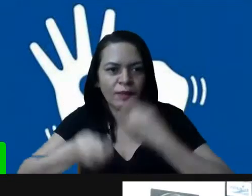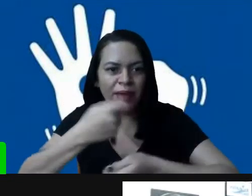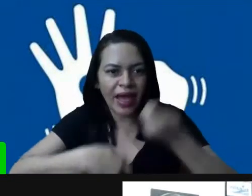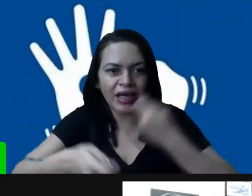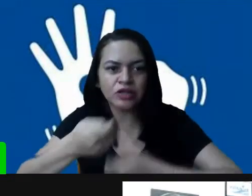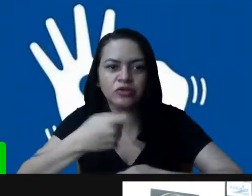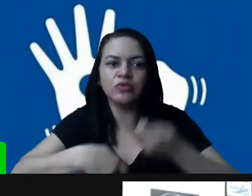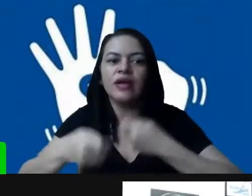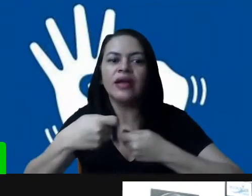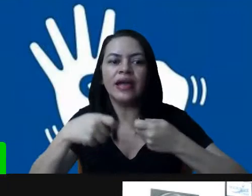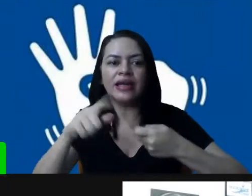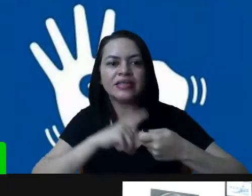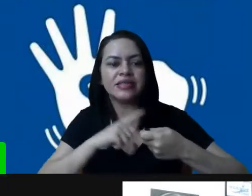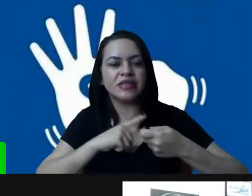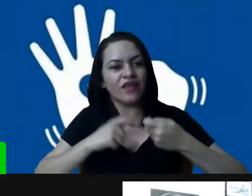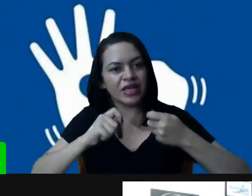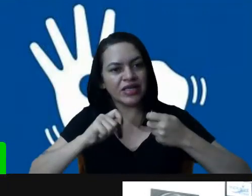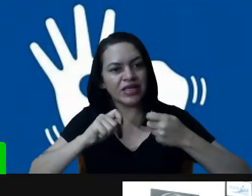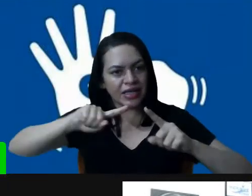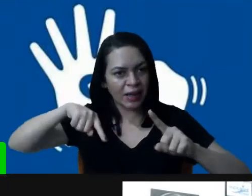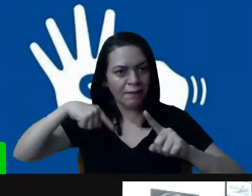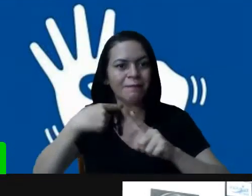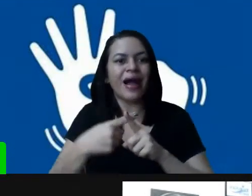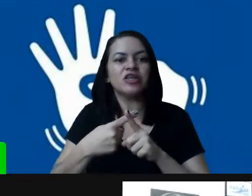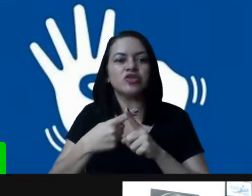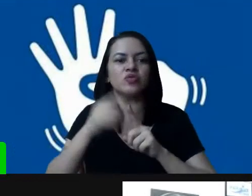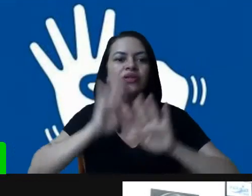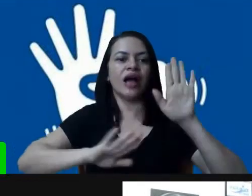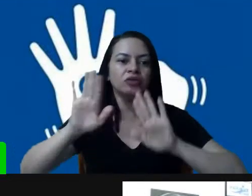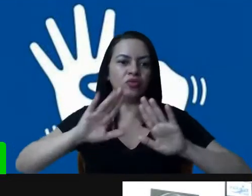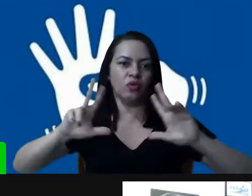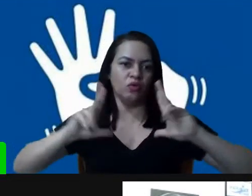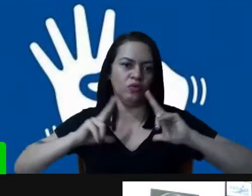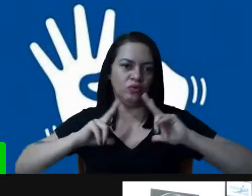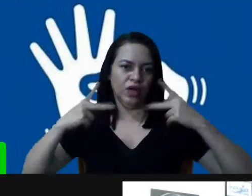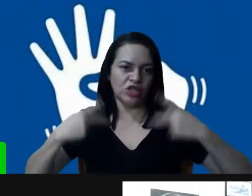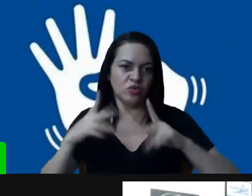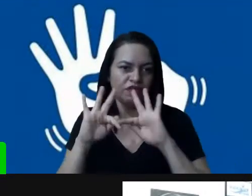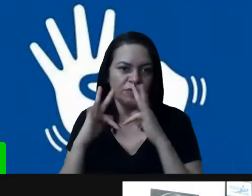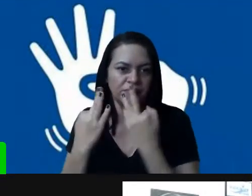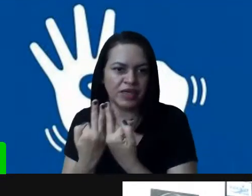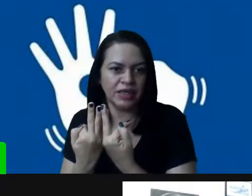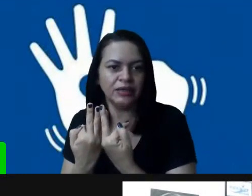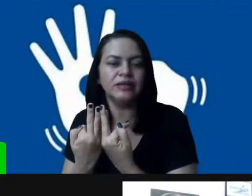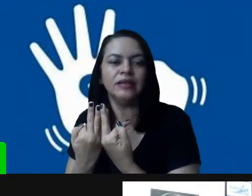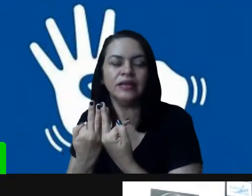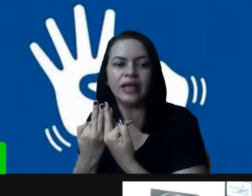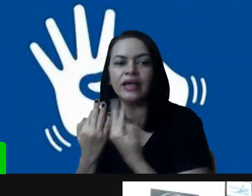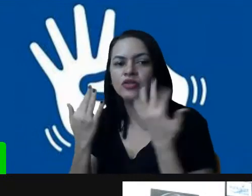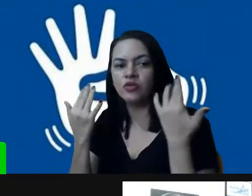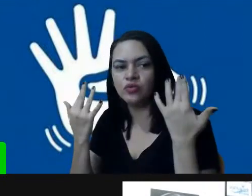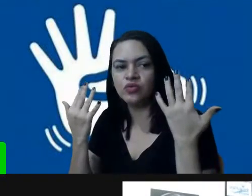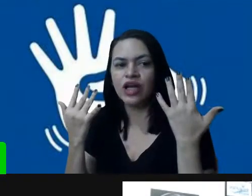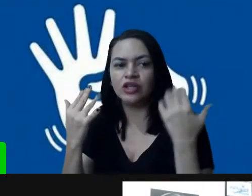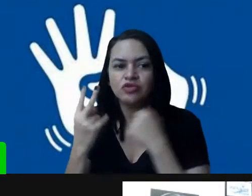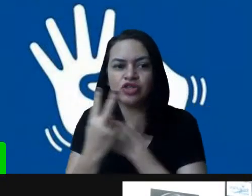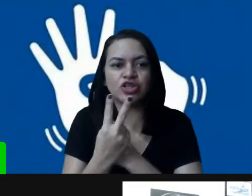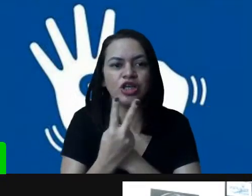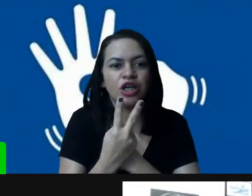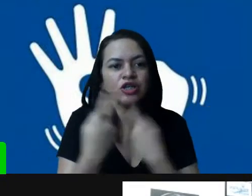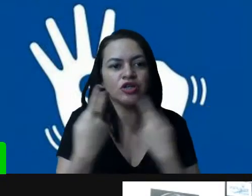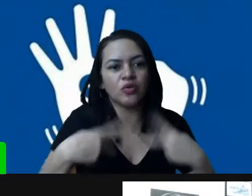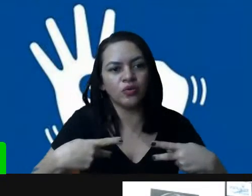comércio aberto, eles tivessem ainda mais cuidado com a sua família, né, e com o cuidado